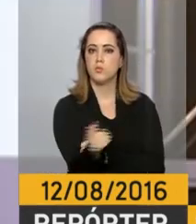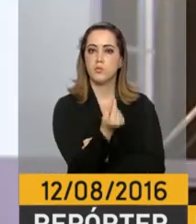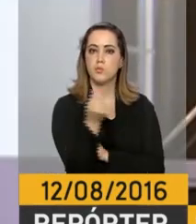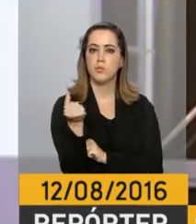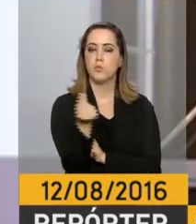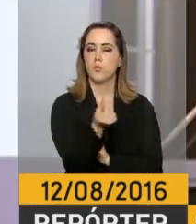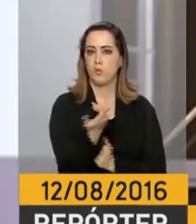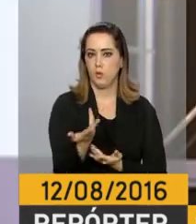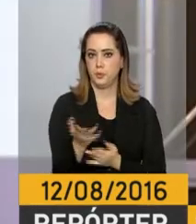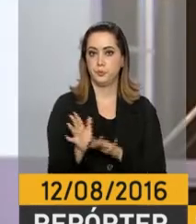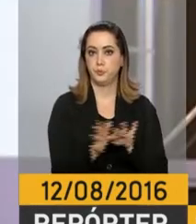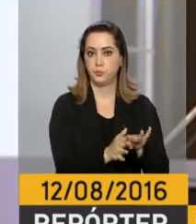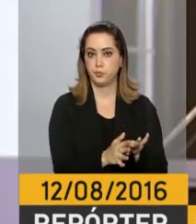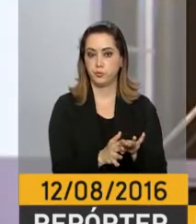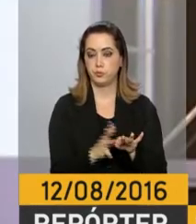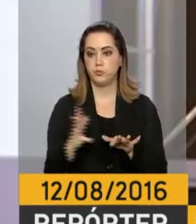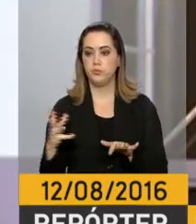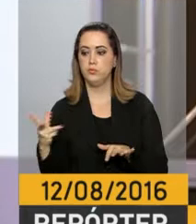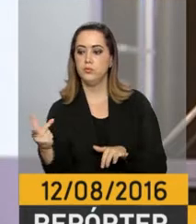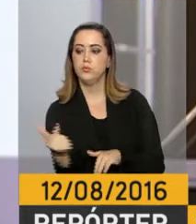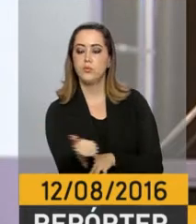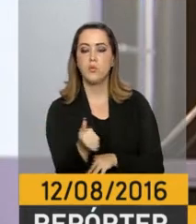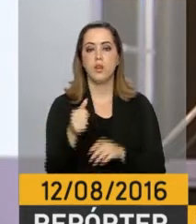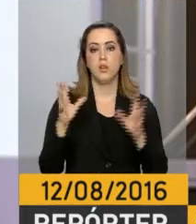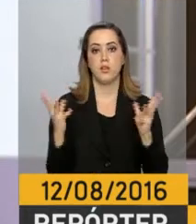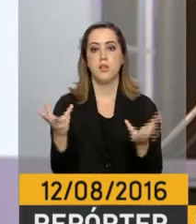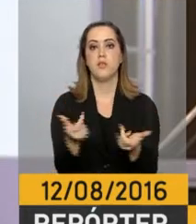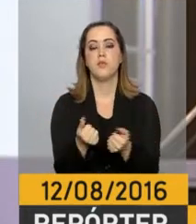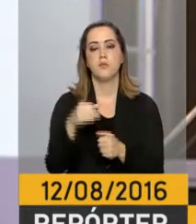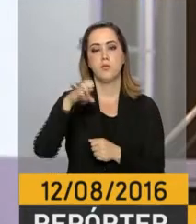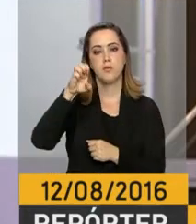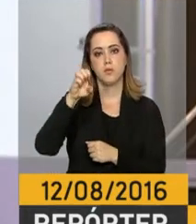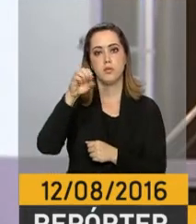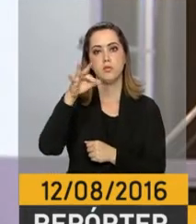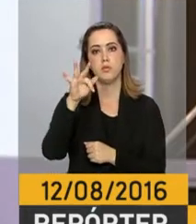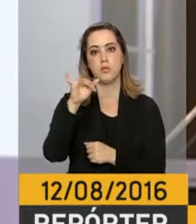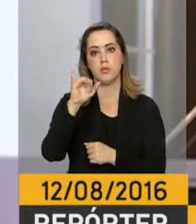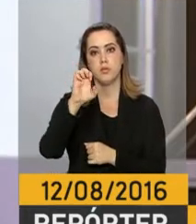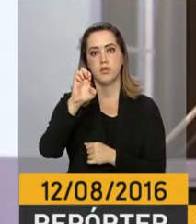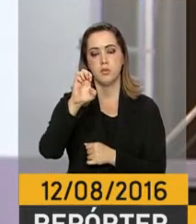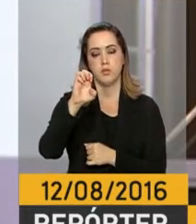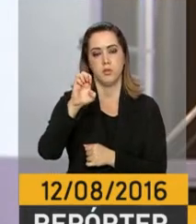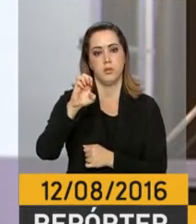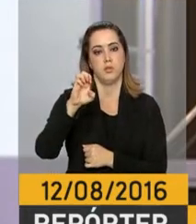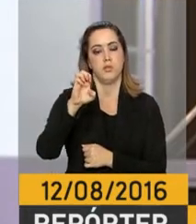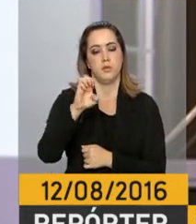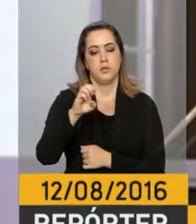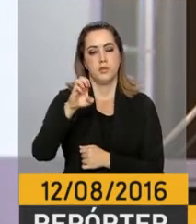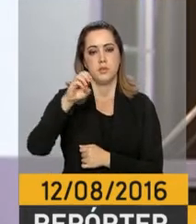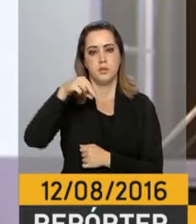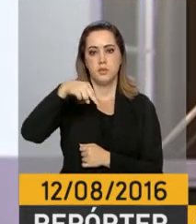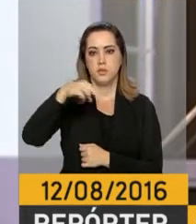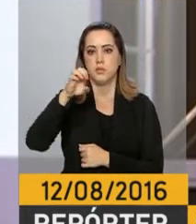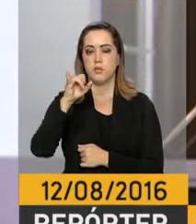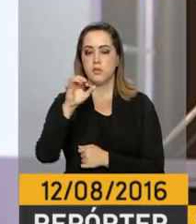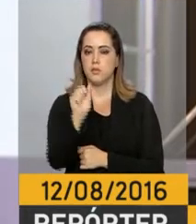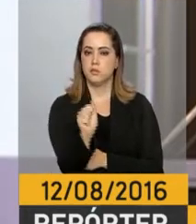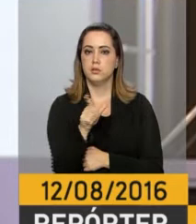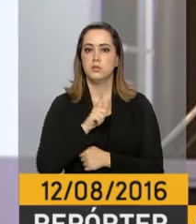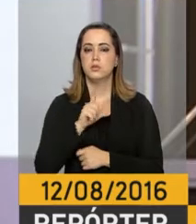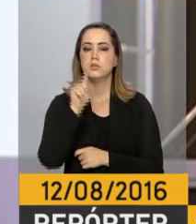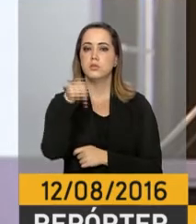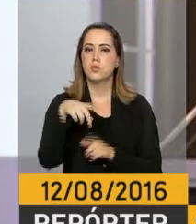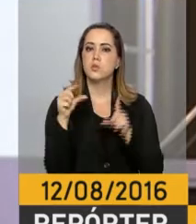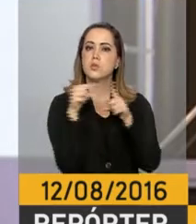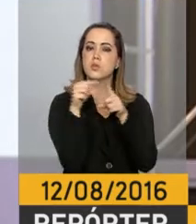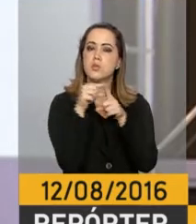Eficiência é uma palavra-chave para a atuação do Banco Central como regulador e como